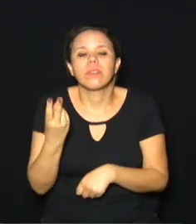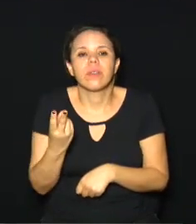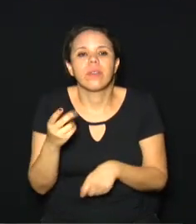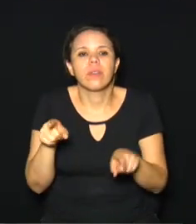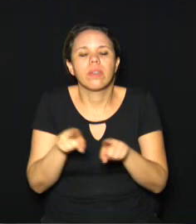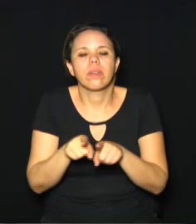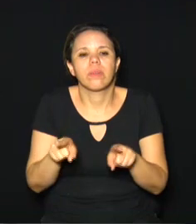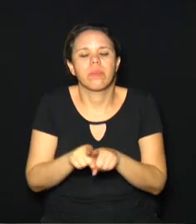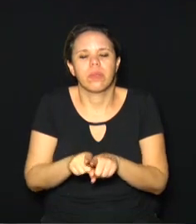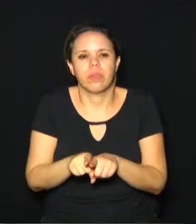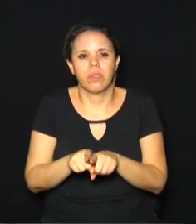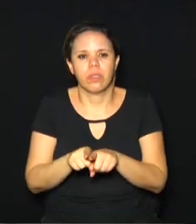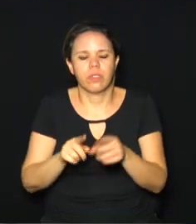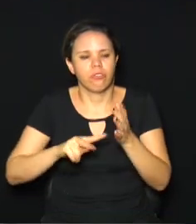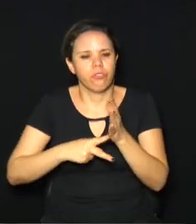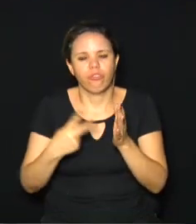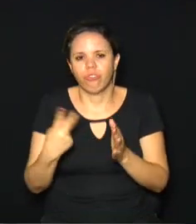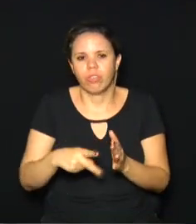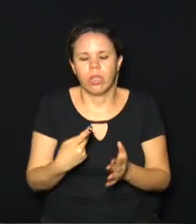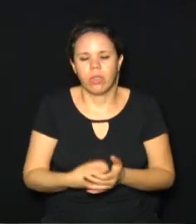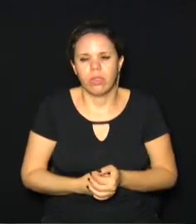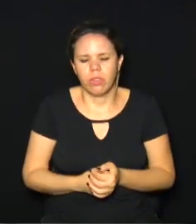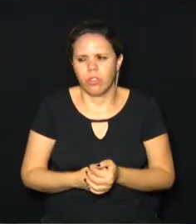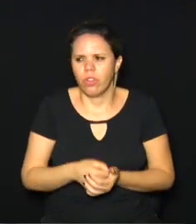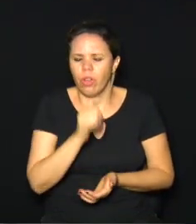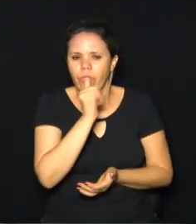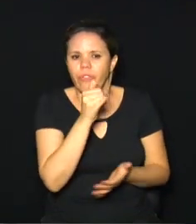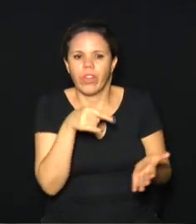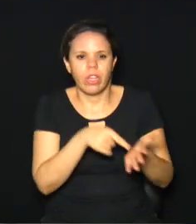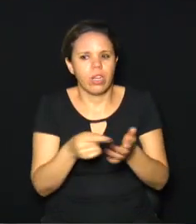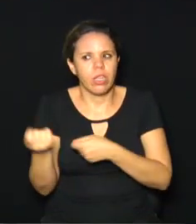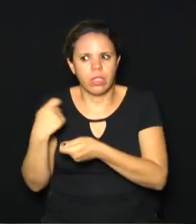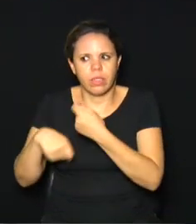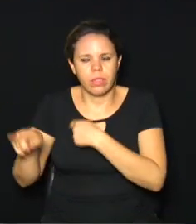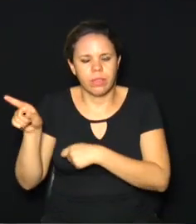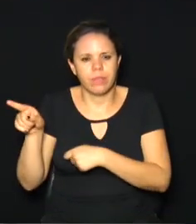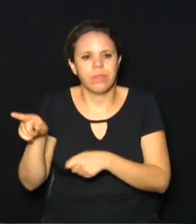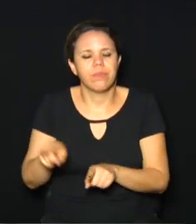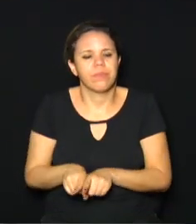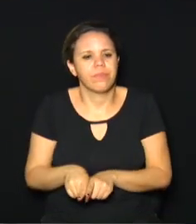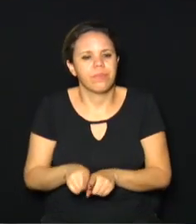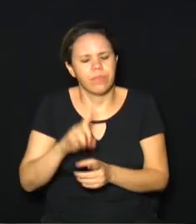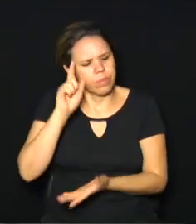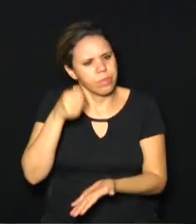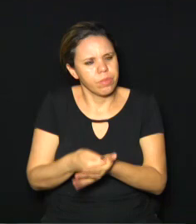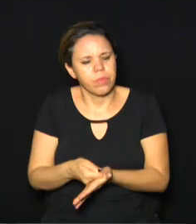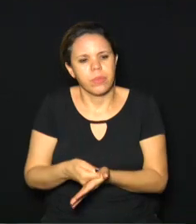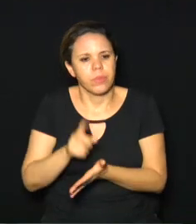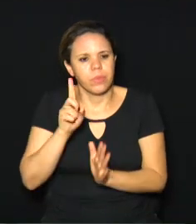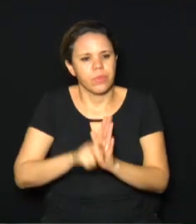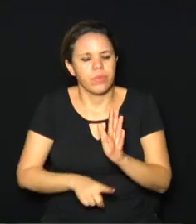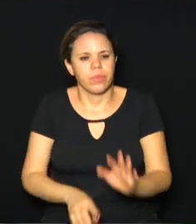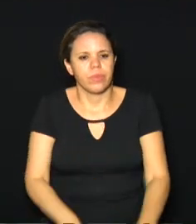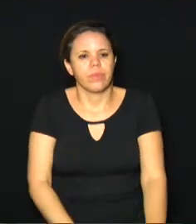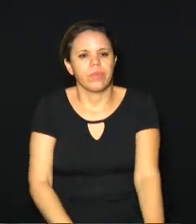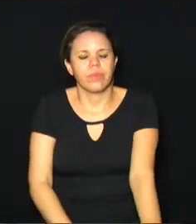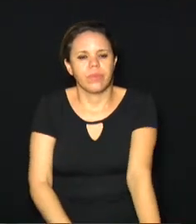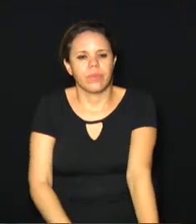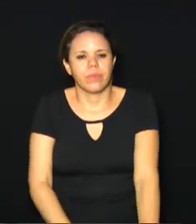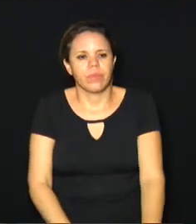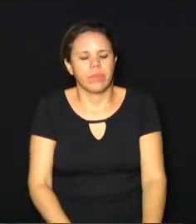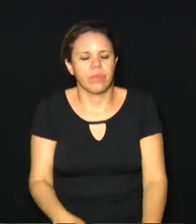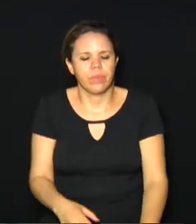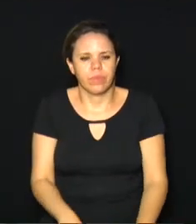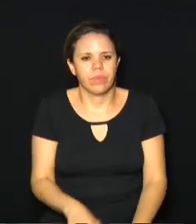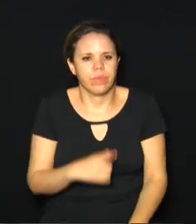do seu sindicato, acionar a administração para que ela garanta esses direitos que ele